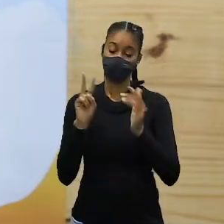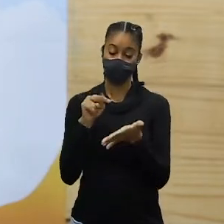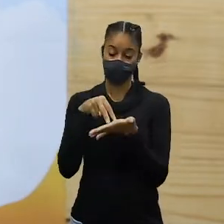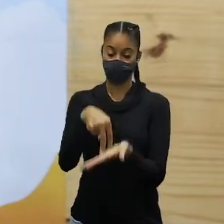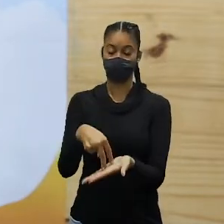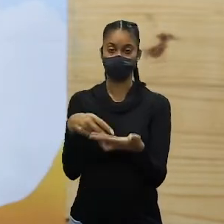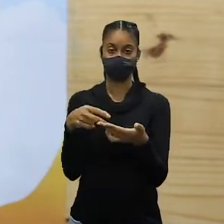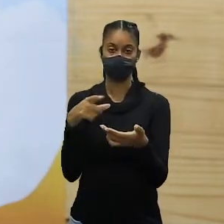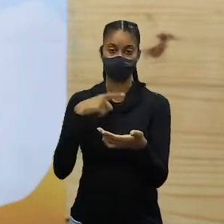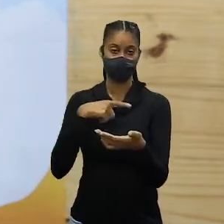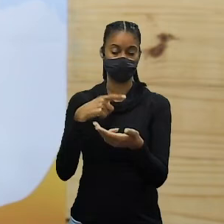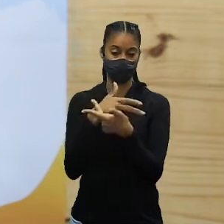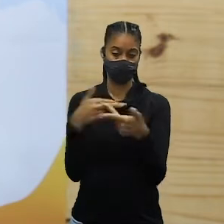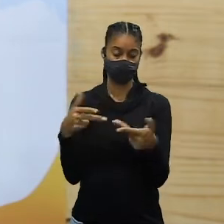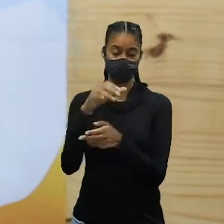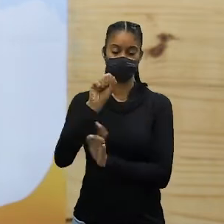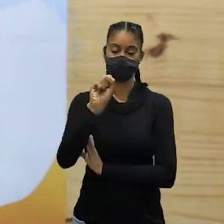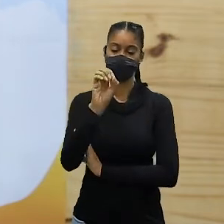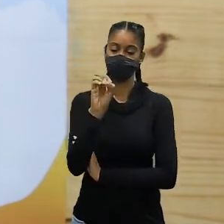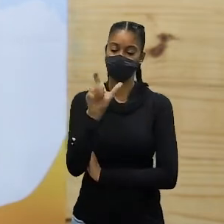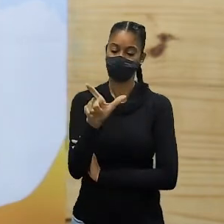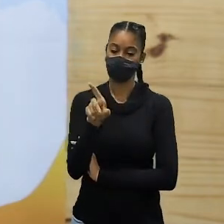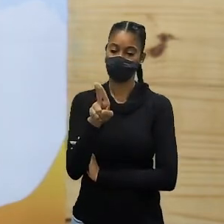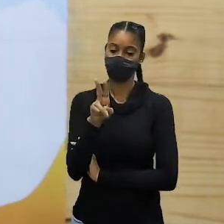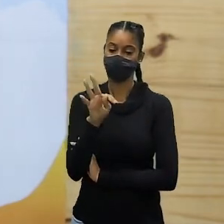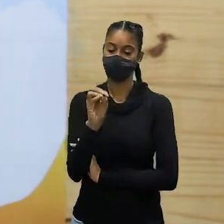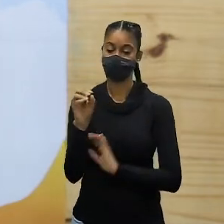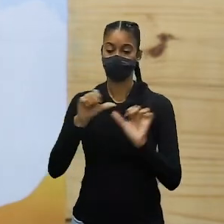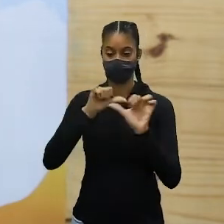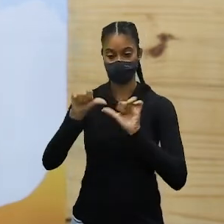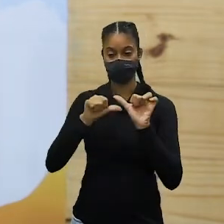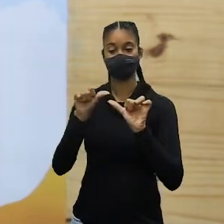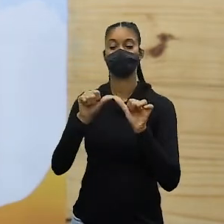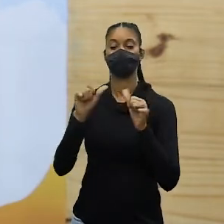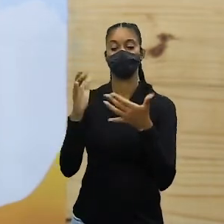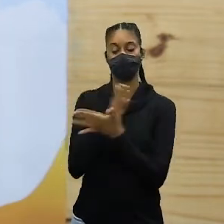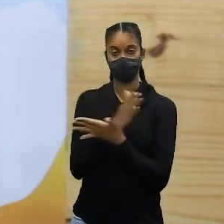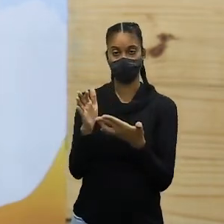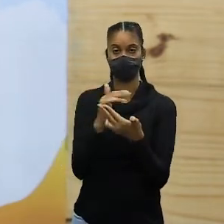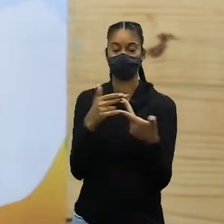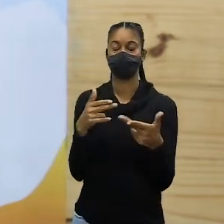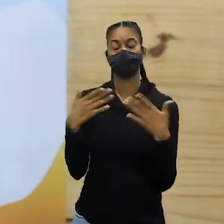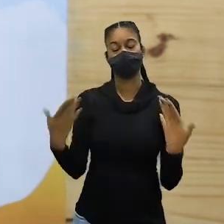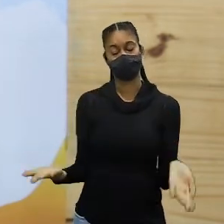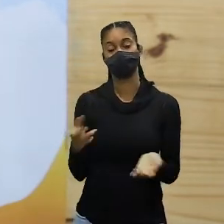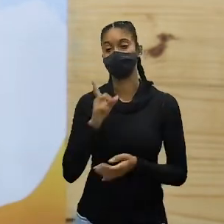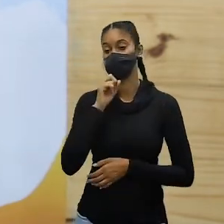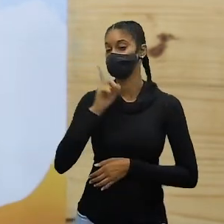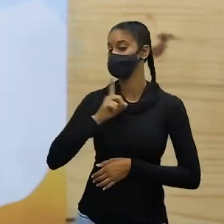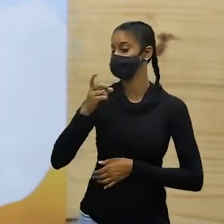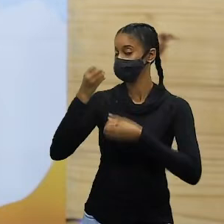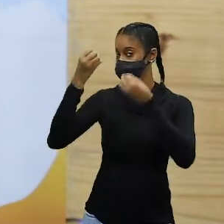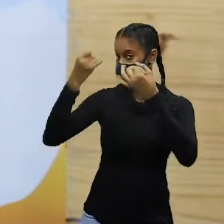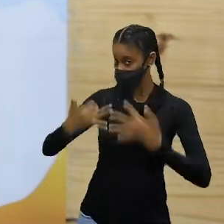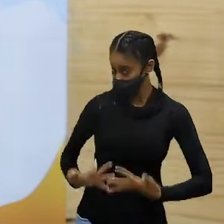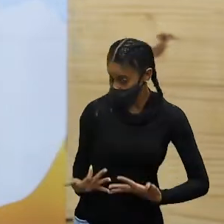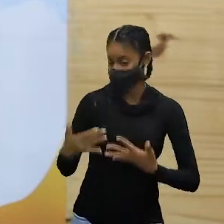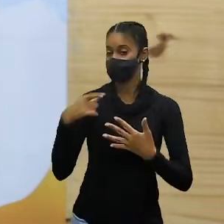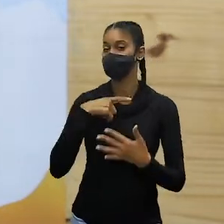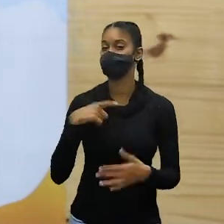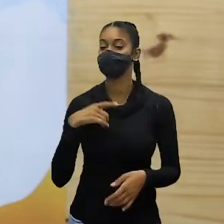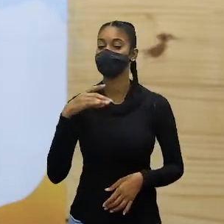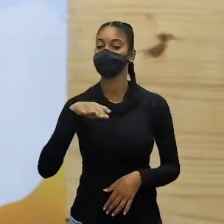soluto dissolvido na água altera algumas propriedades. Nesse caso, nos casos explicados lá pelo Bruno,